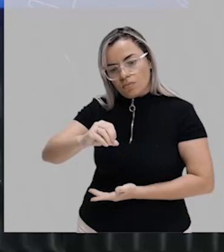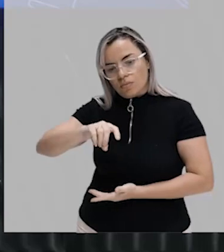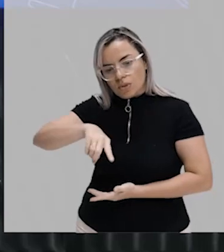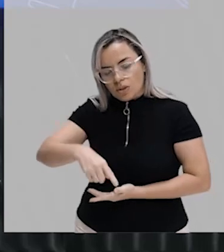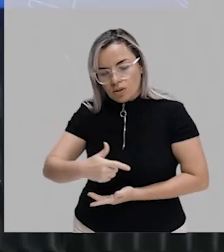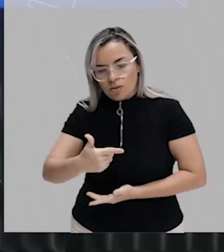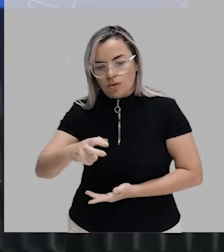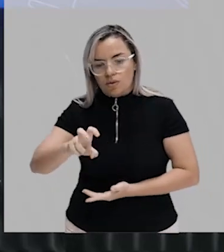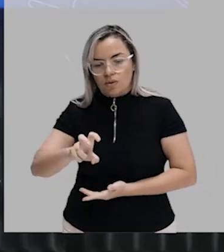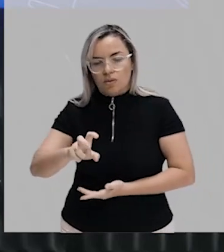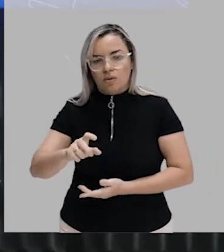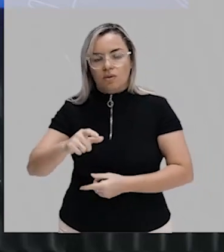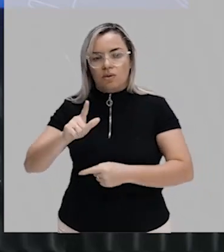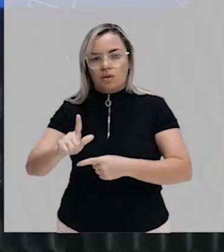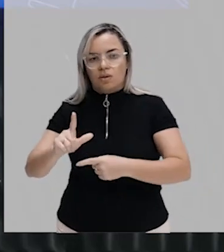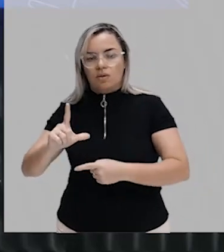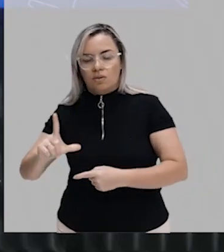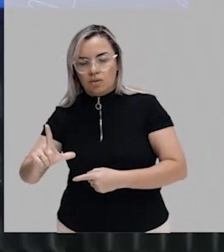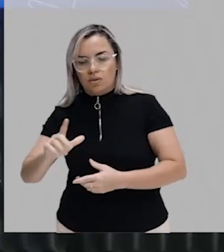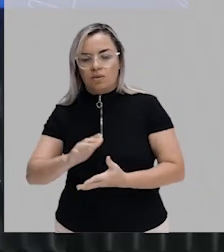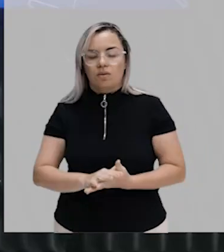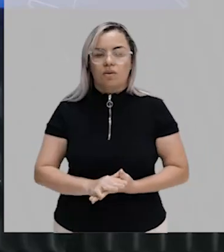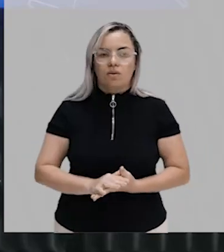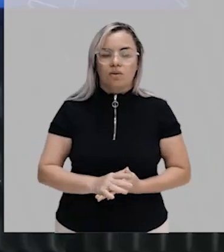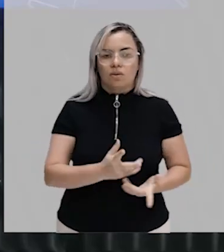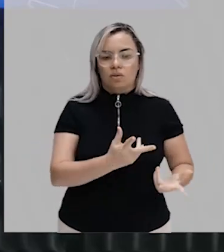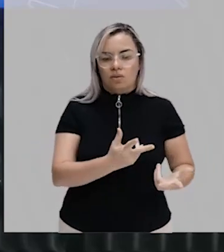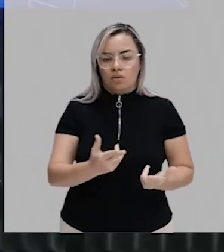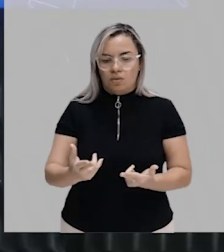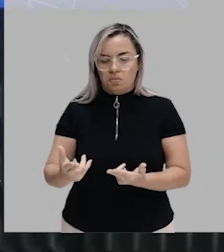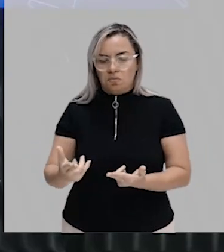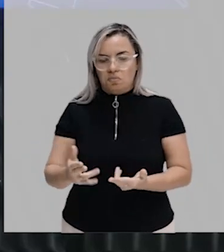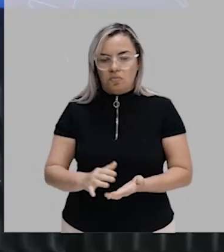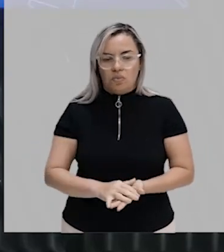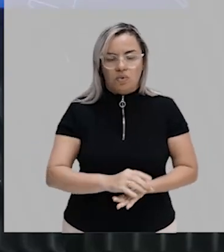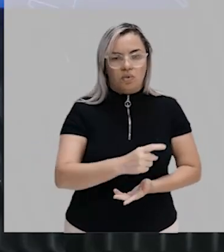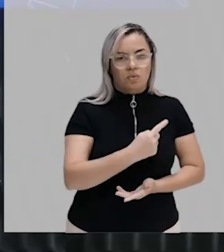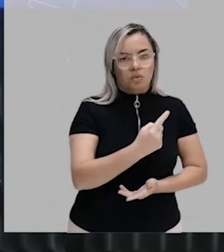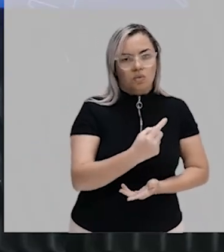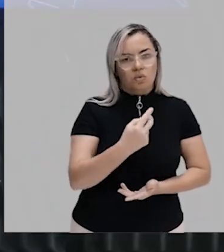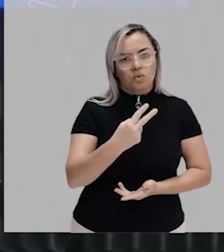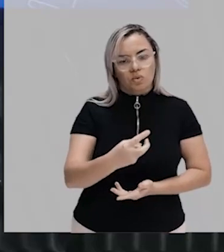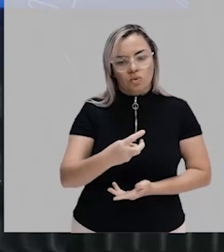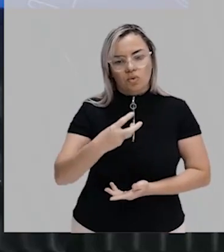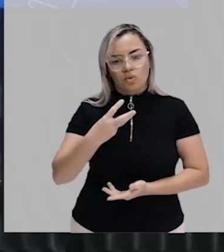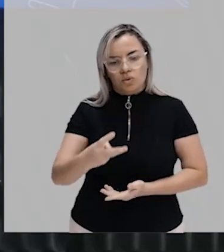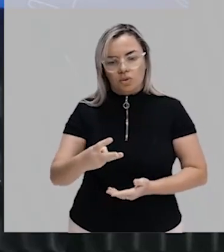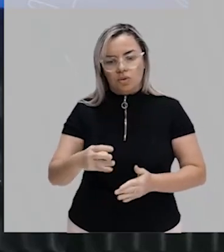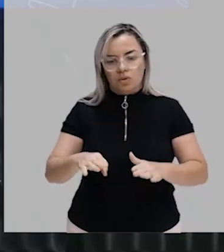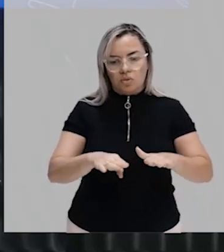por litro. Né? Mesmo resultado da solução 1 e da solução 2.